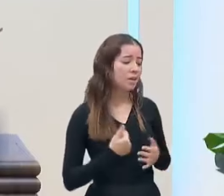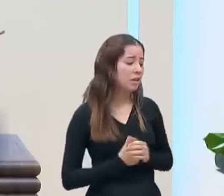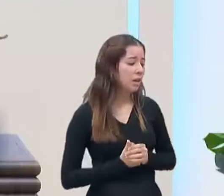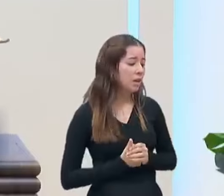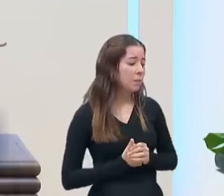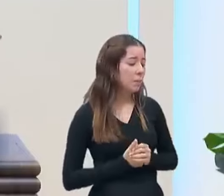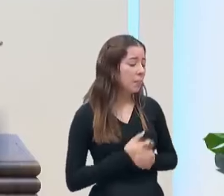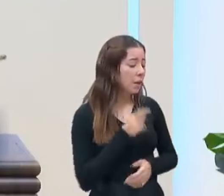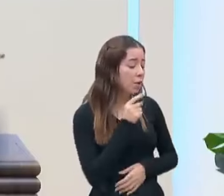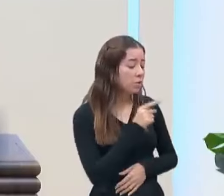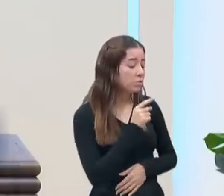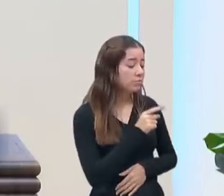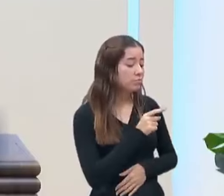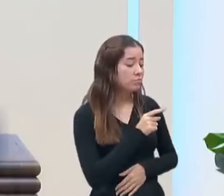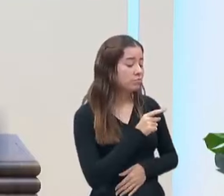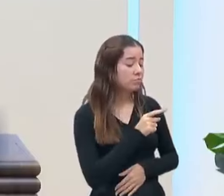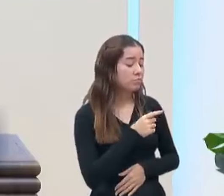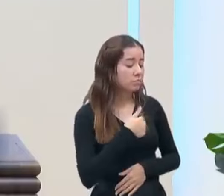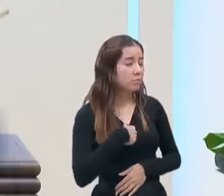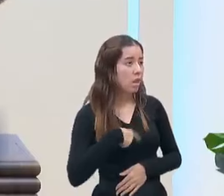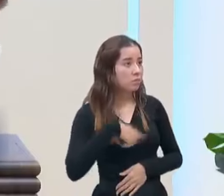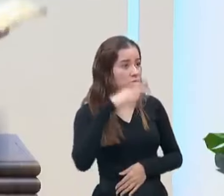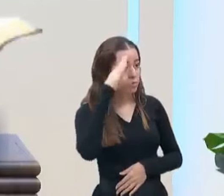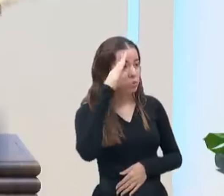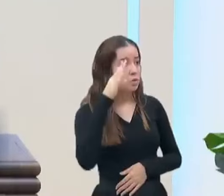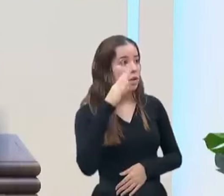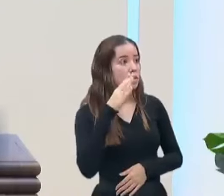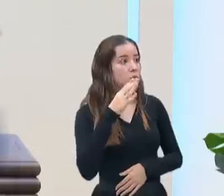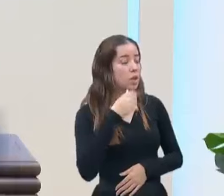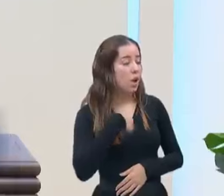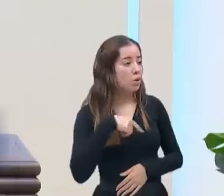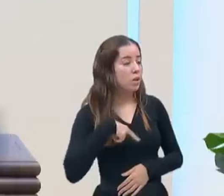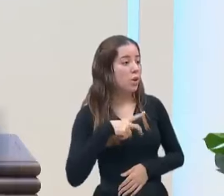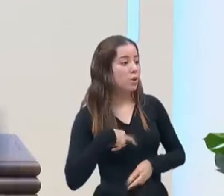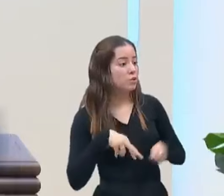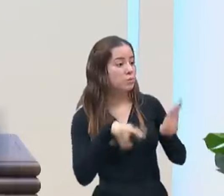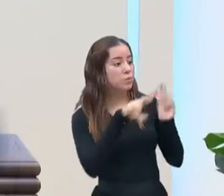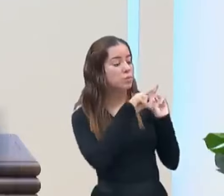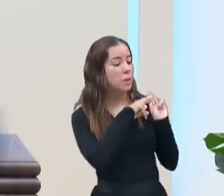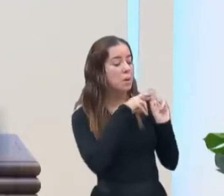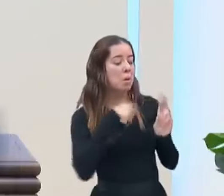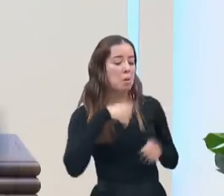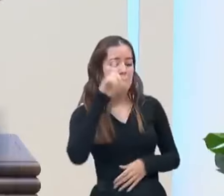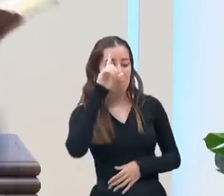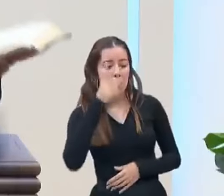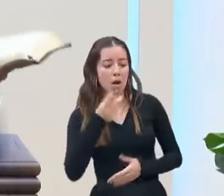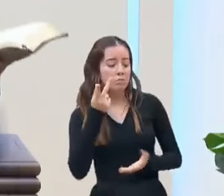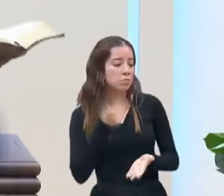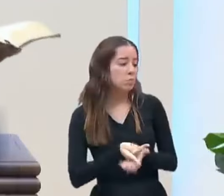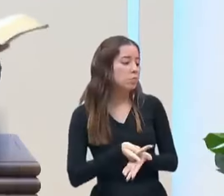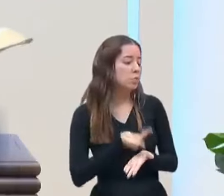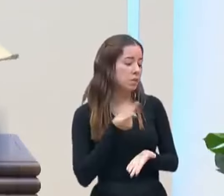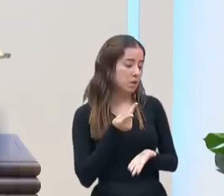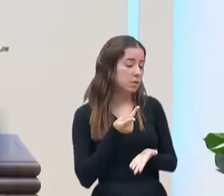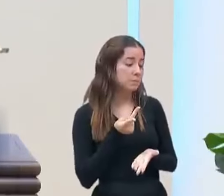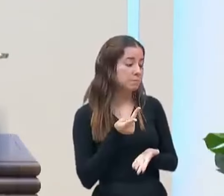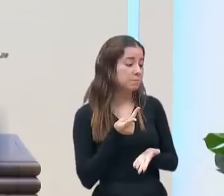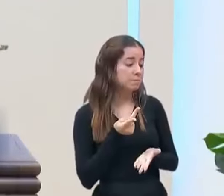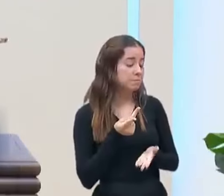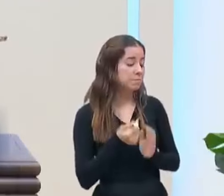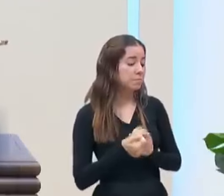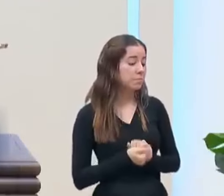tenho soldados, criados, a minha responsabilidade. Diga um vai, ele vai. Diga outro vem, e o outro